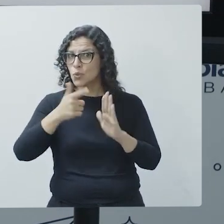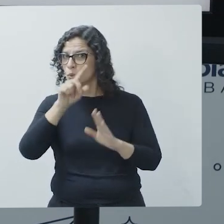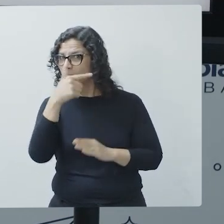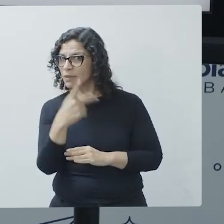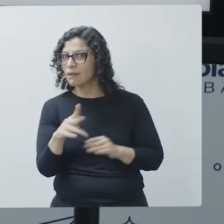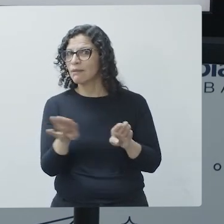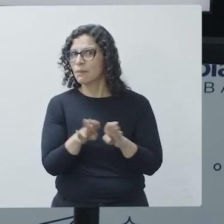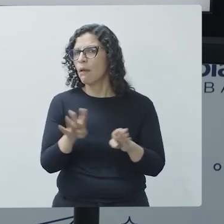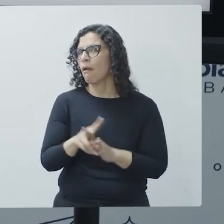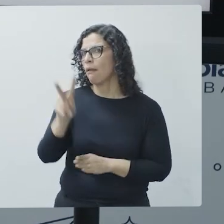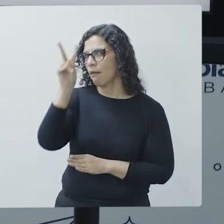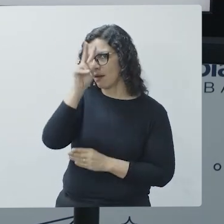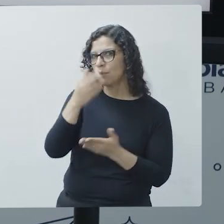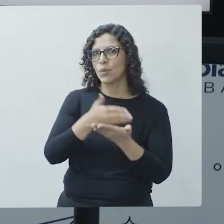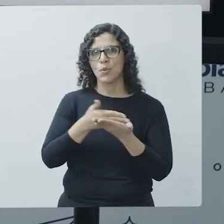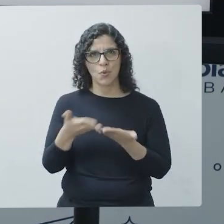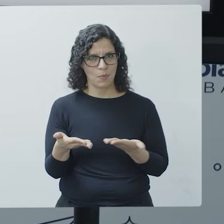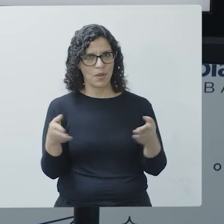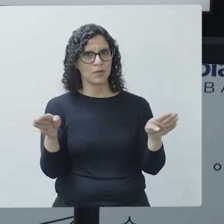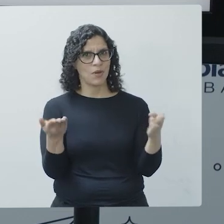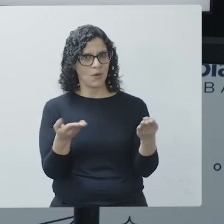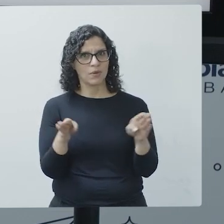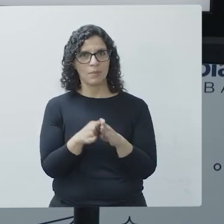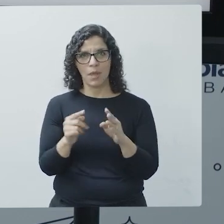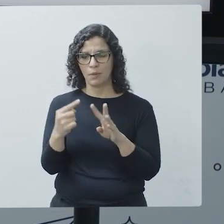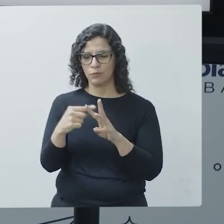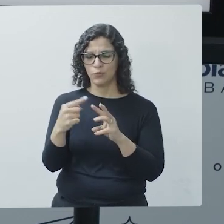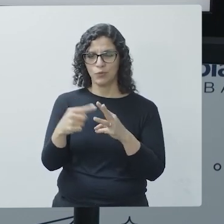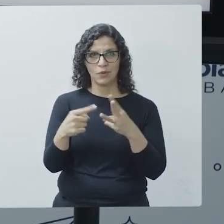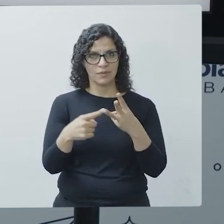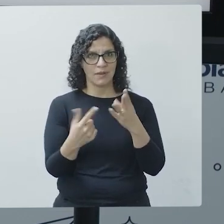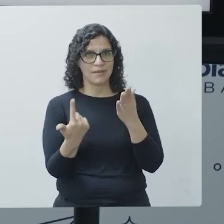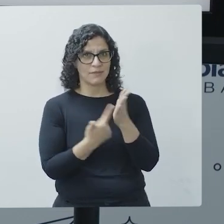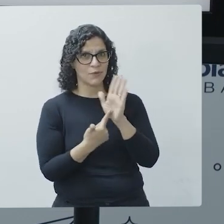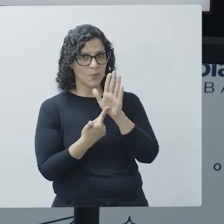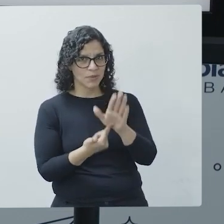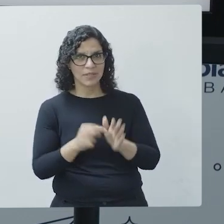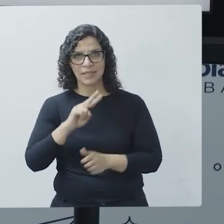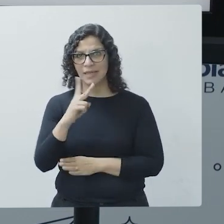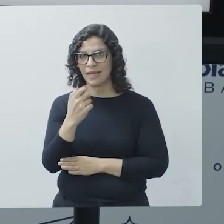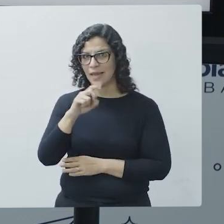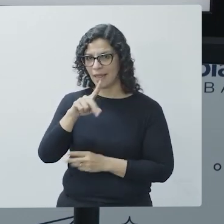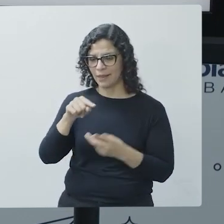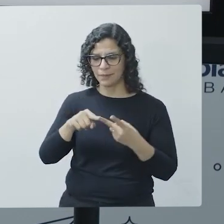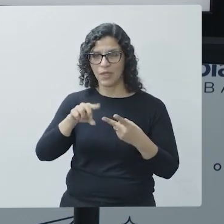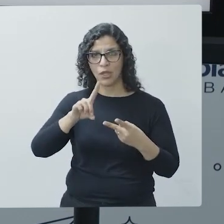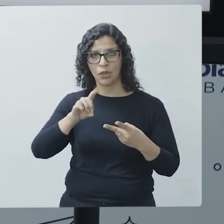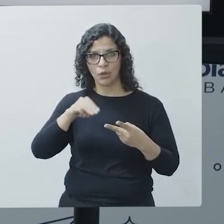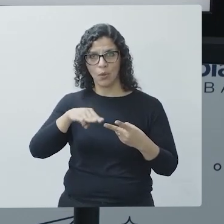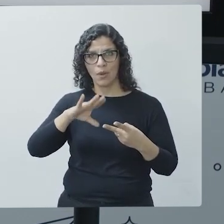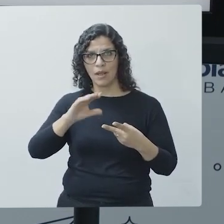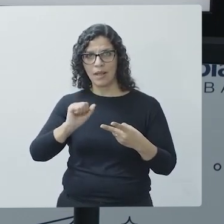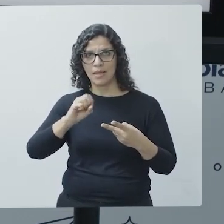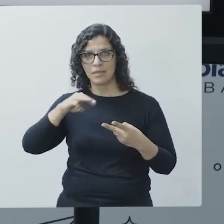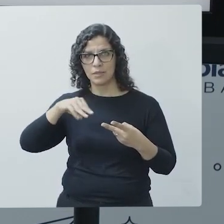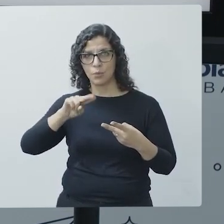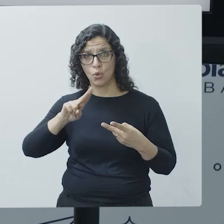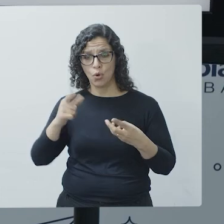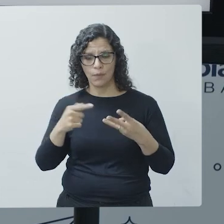Assis. Lembram que lá no início eu trouxe ali três obras para vocês: Helena, Dom Casmurro e depois O